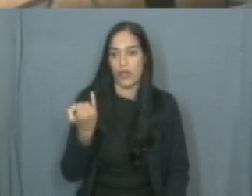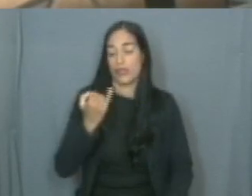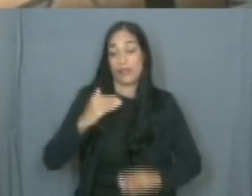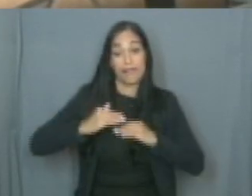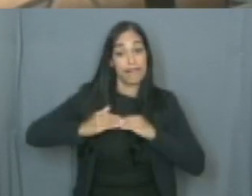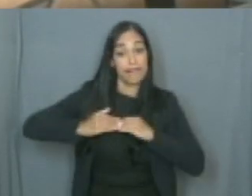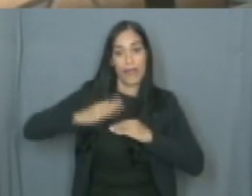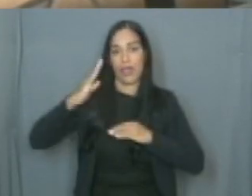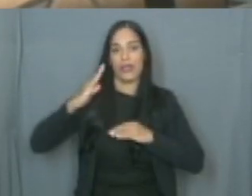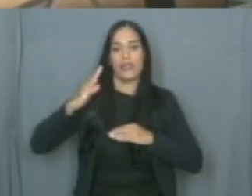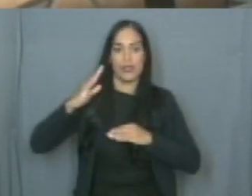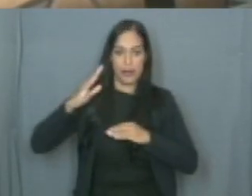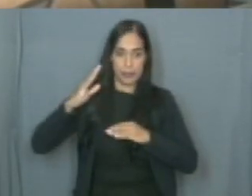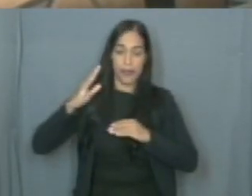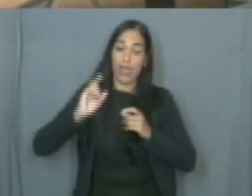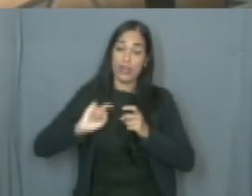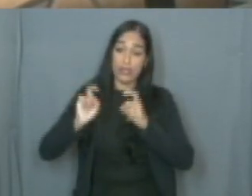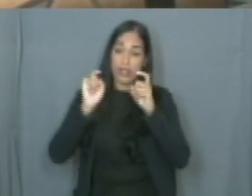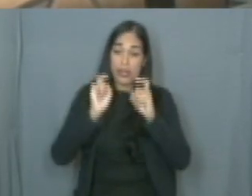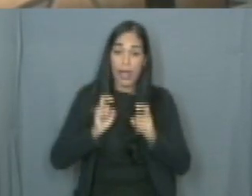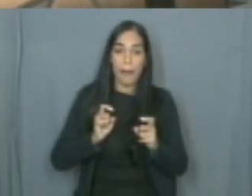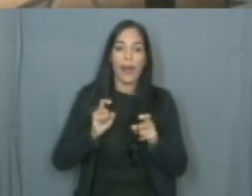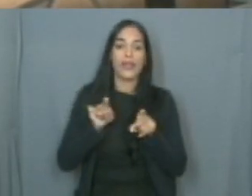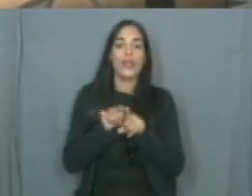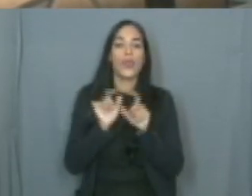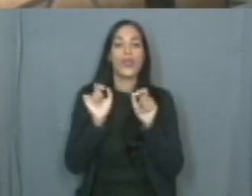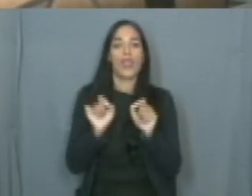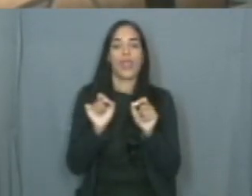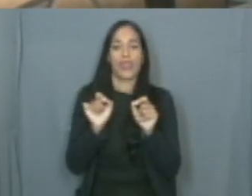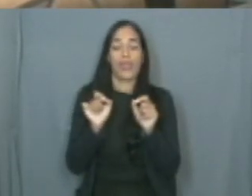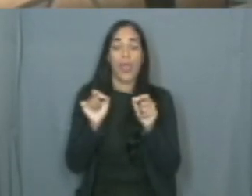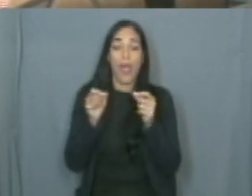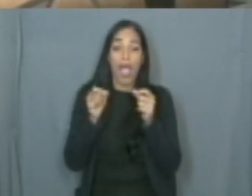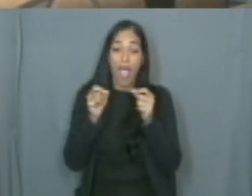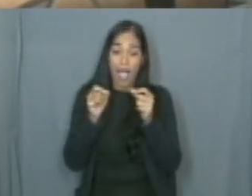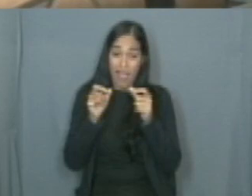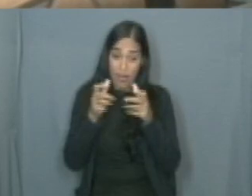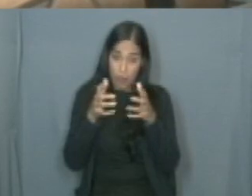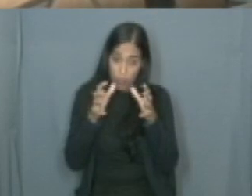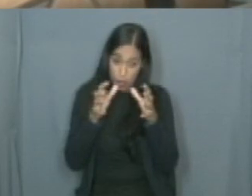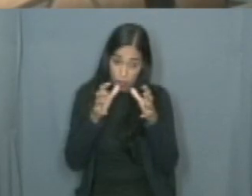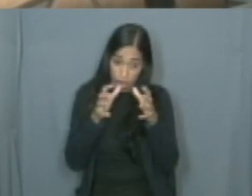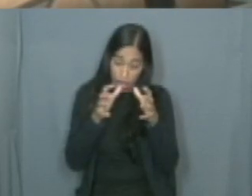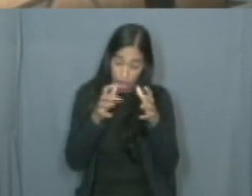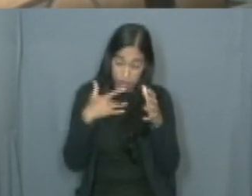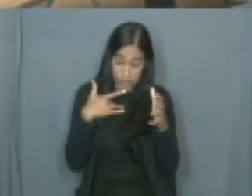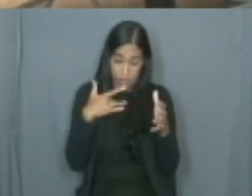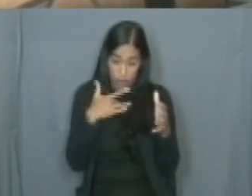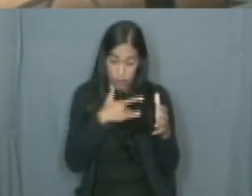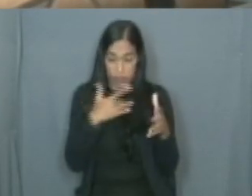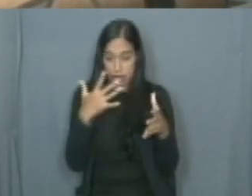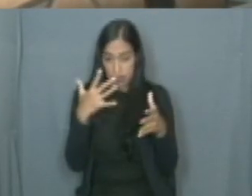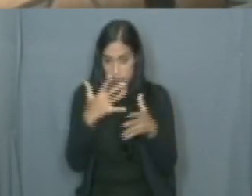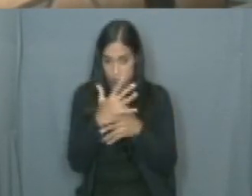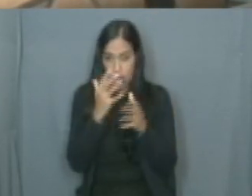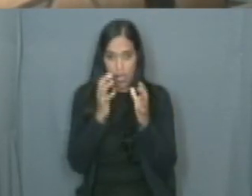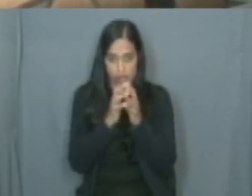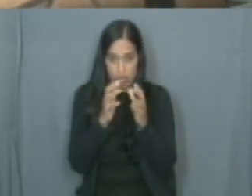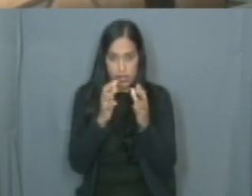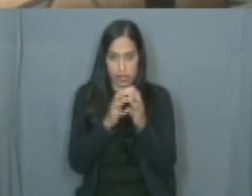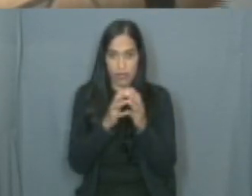esse debate também, a precarização da rede. Vossa Excelência, aí no alto dessa tribuna,